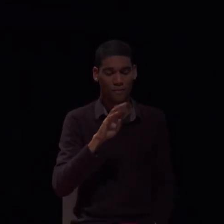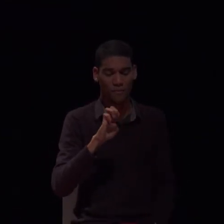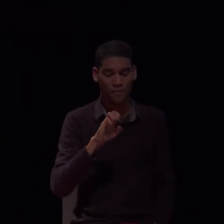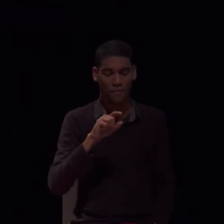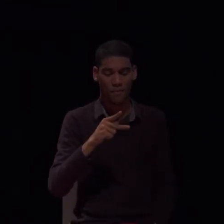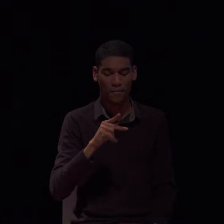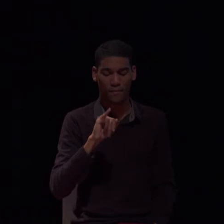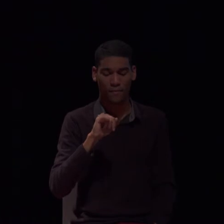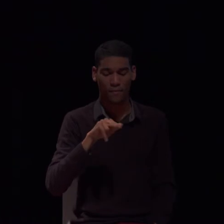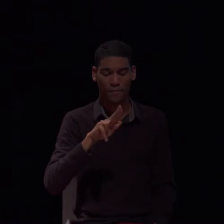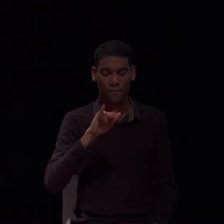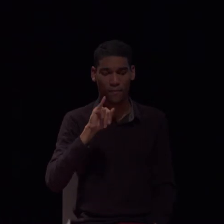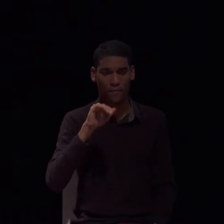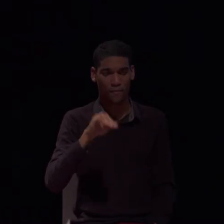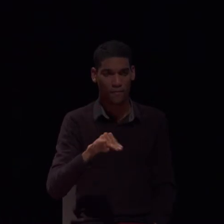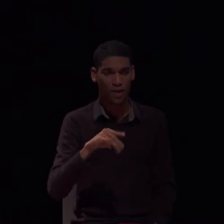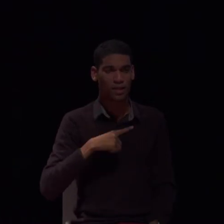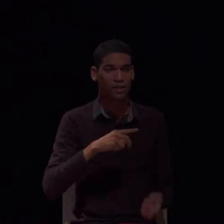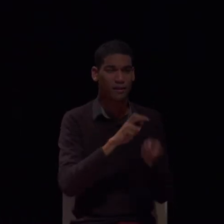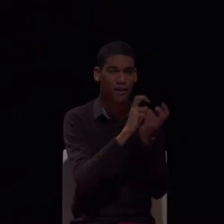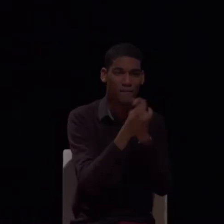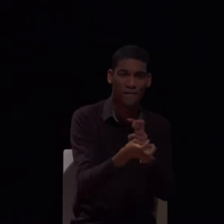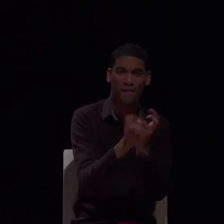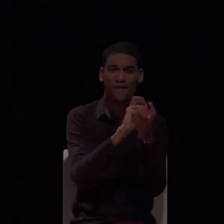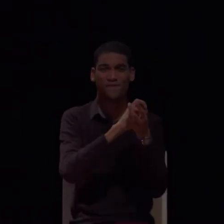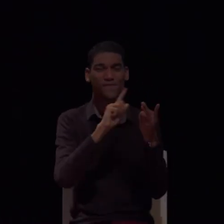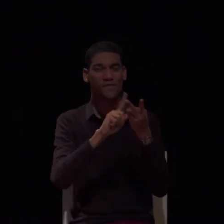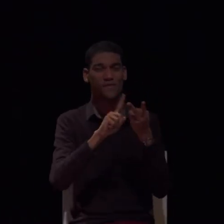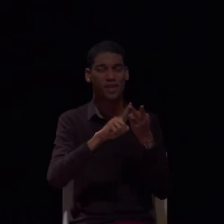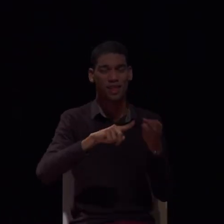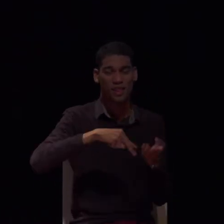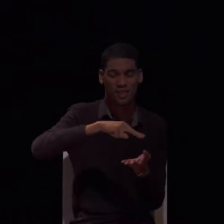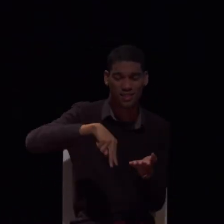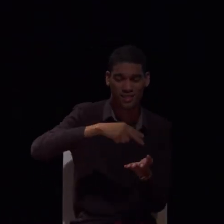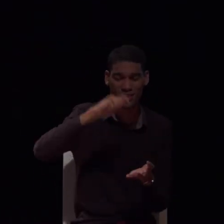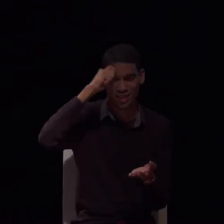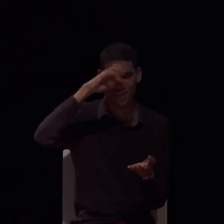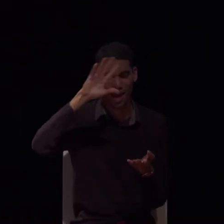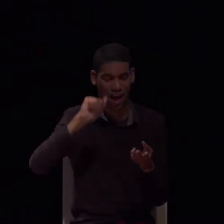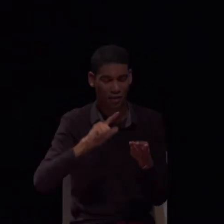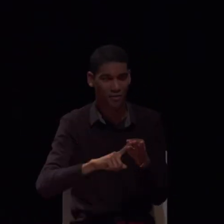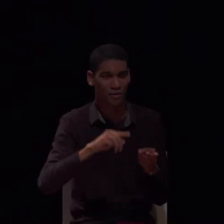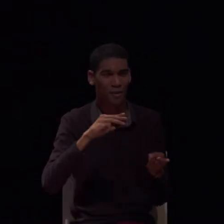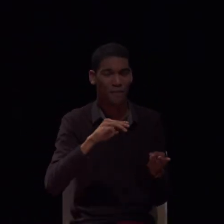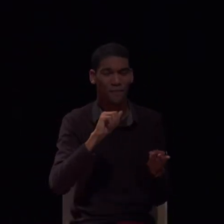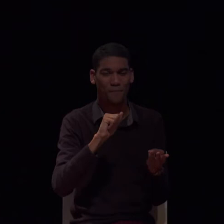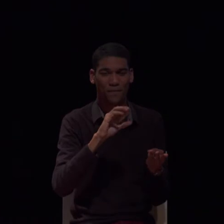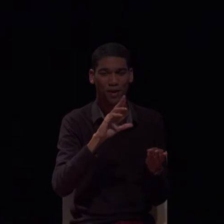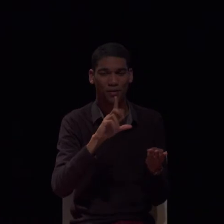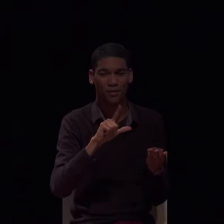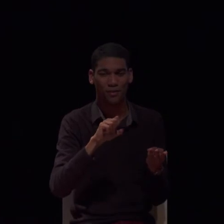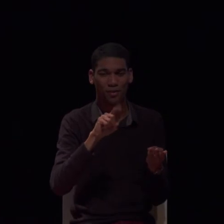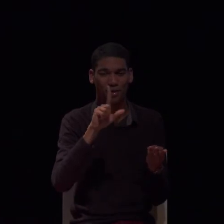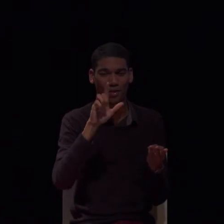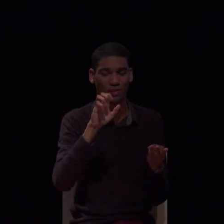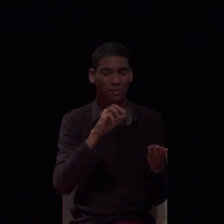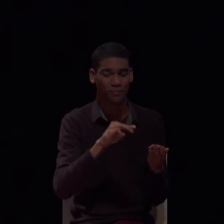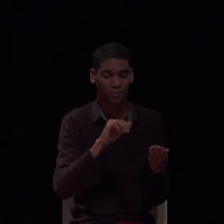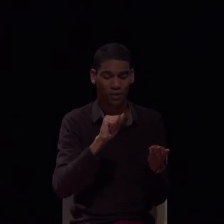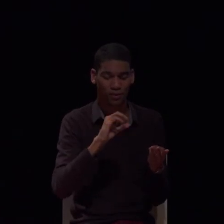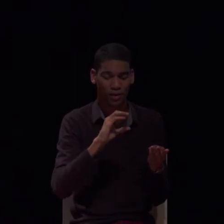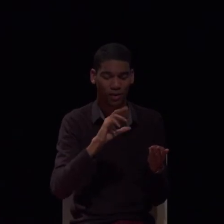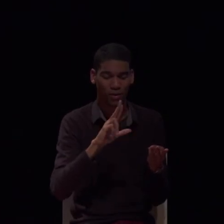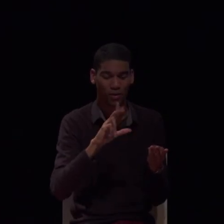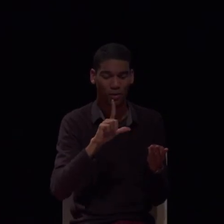módulo de capoeira maculelê dança afro uma experiência samba de roda uma experiência do recôncavo